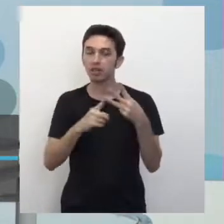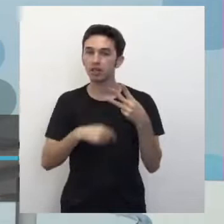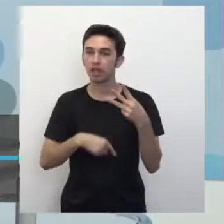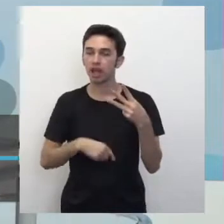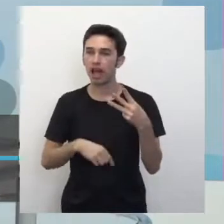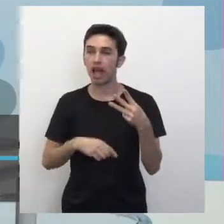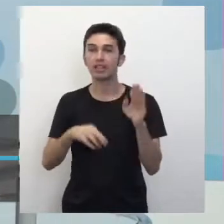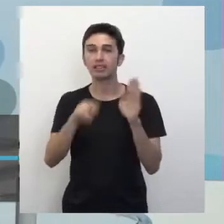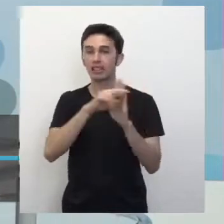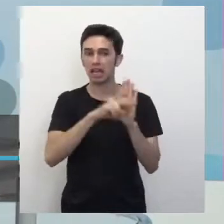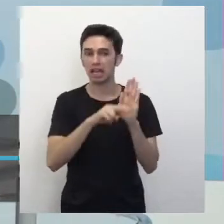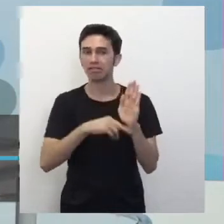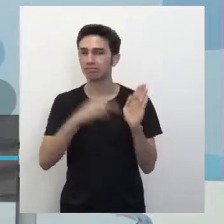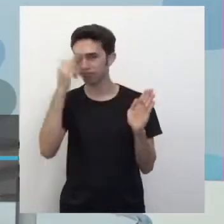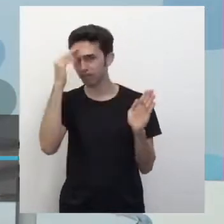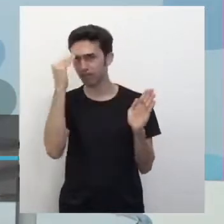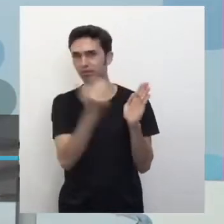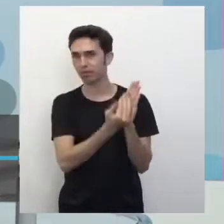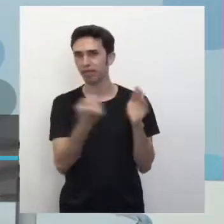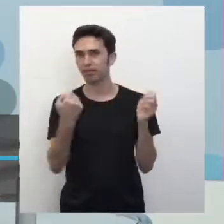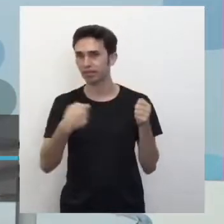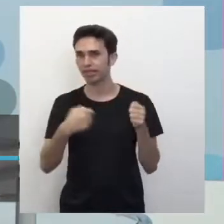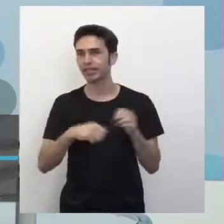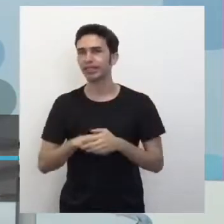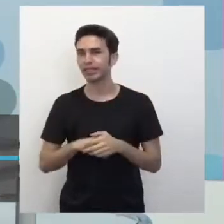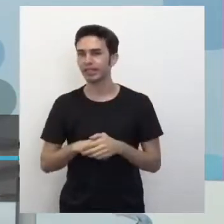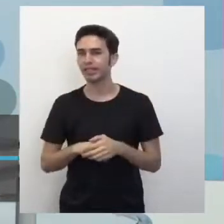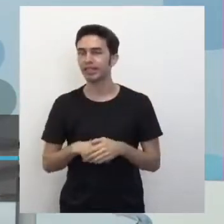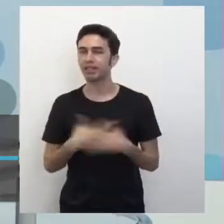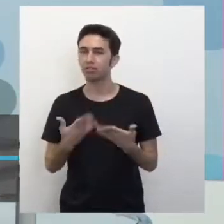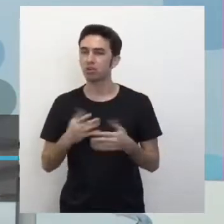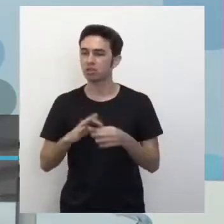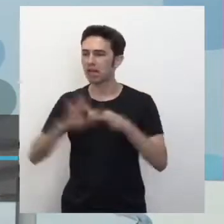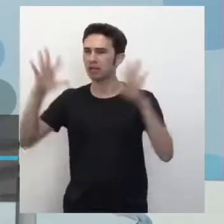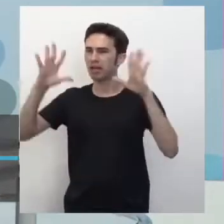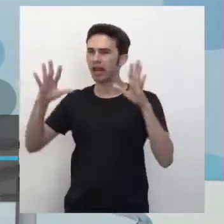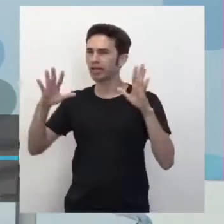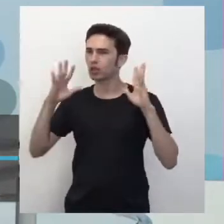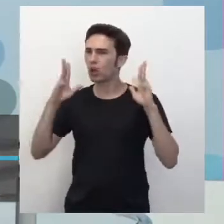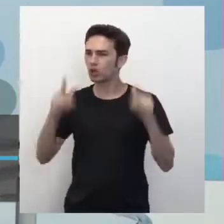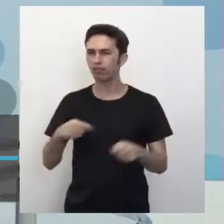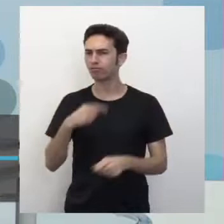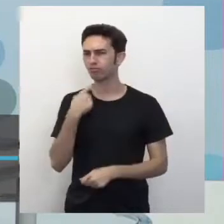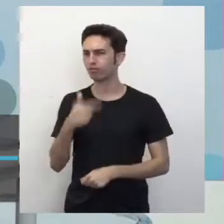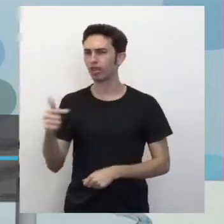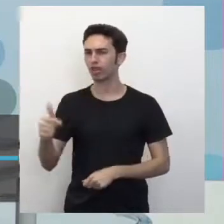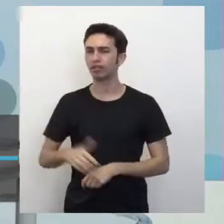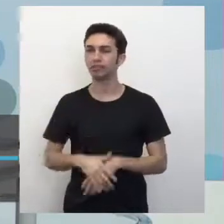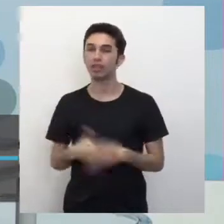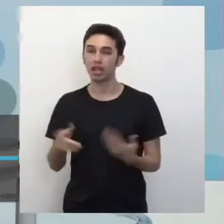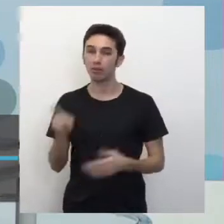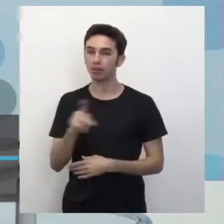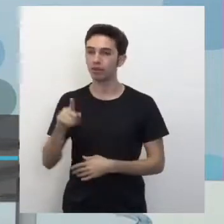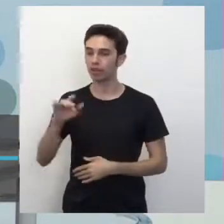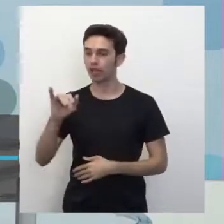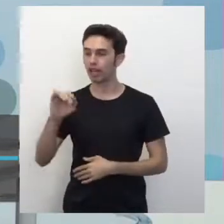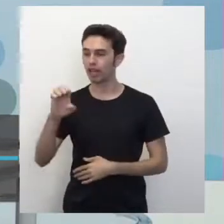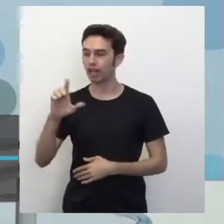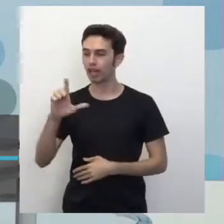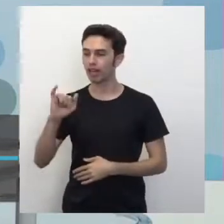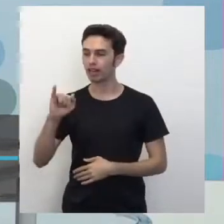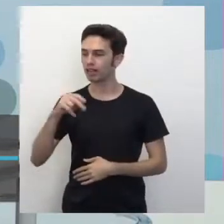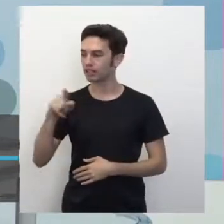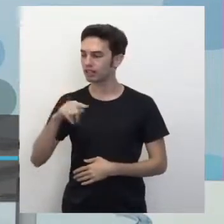devem ser respeitadas, por isso não há liberdade plena. Já a professora Elizabeth, Fê, ela trouxe uma colocação do aluno